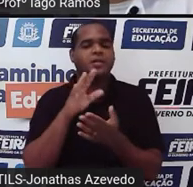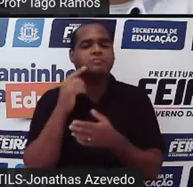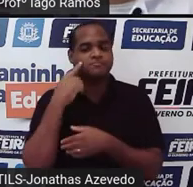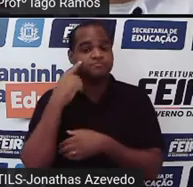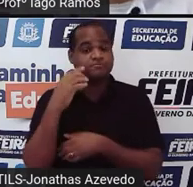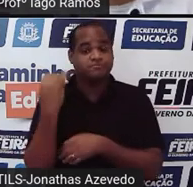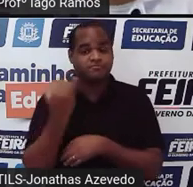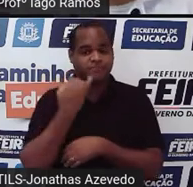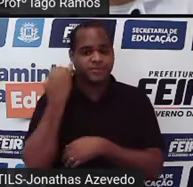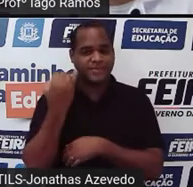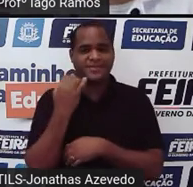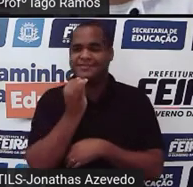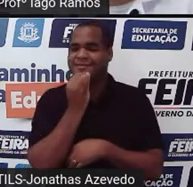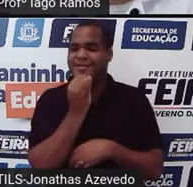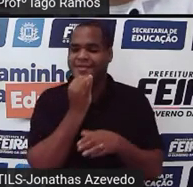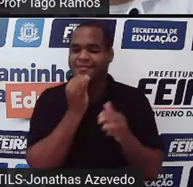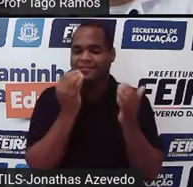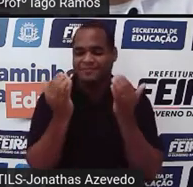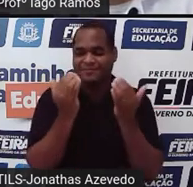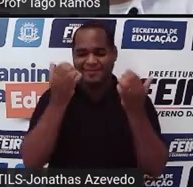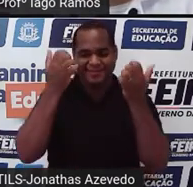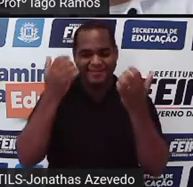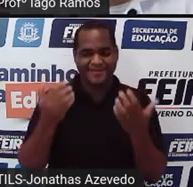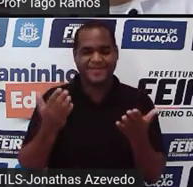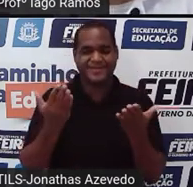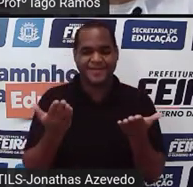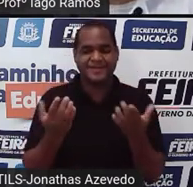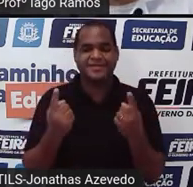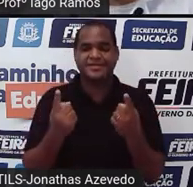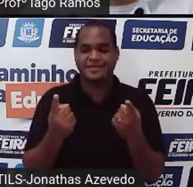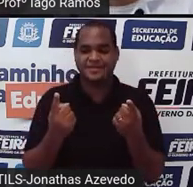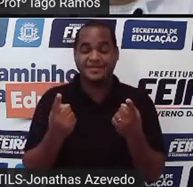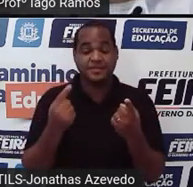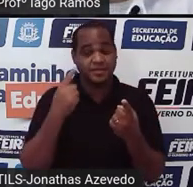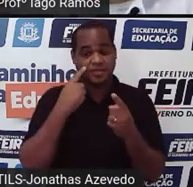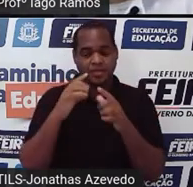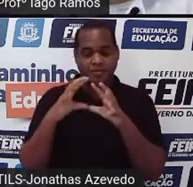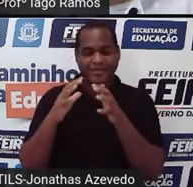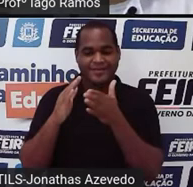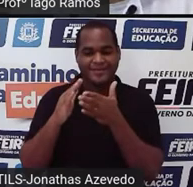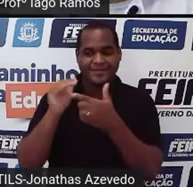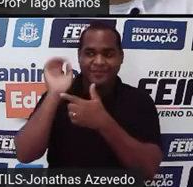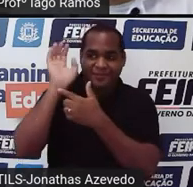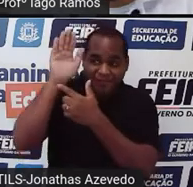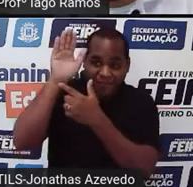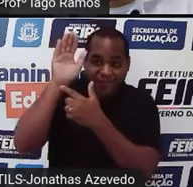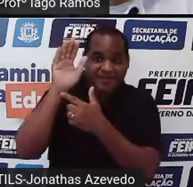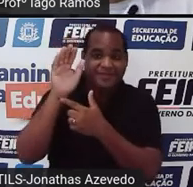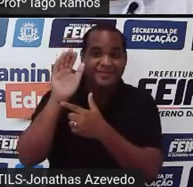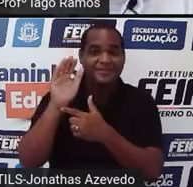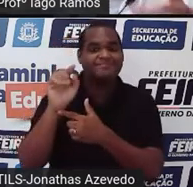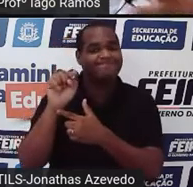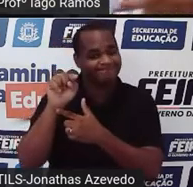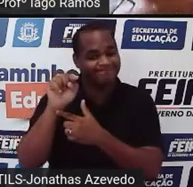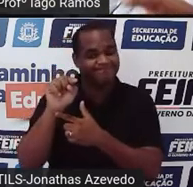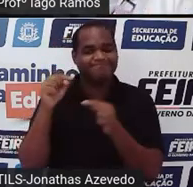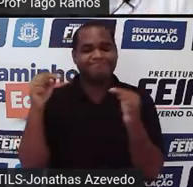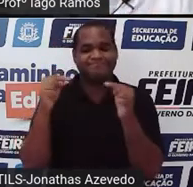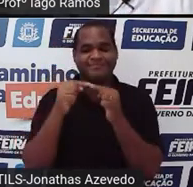aqui um exemplo que eu já trouxe até para você na outra aula né essa bola de vôlei que é